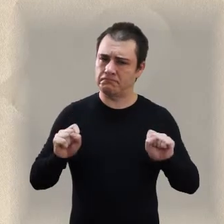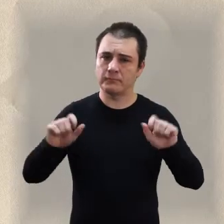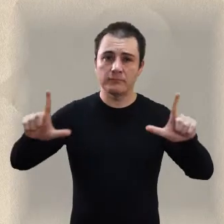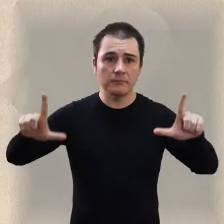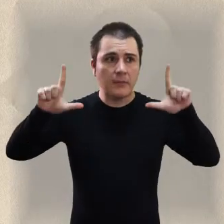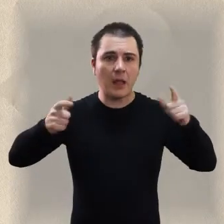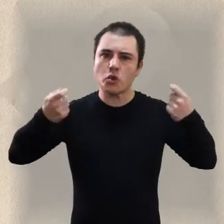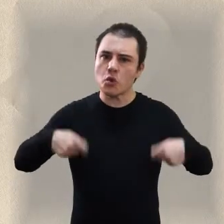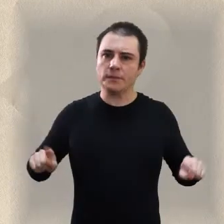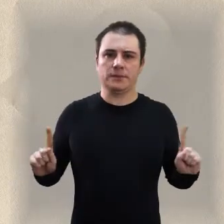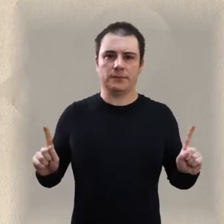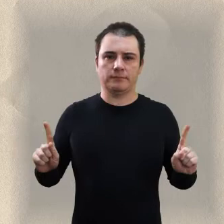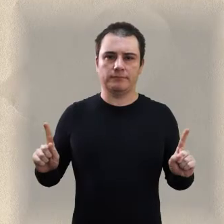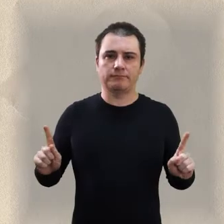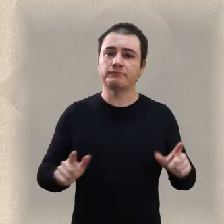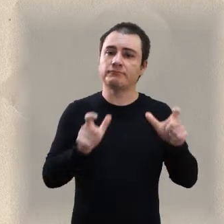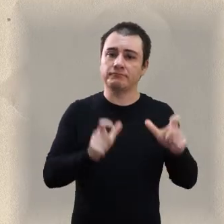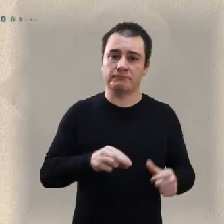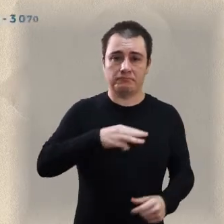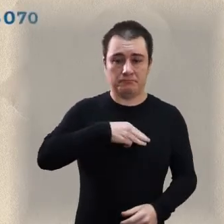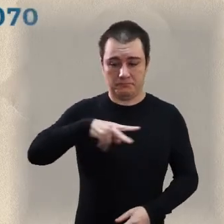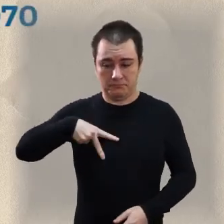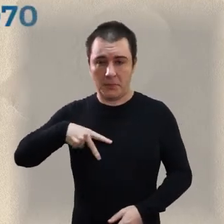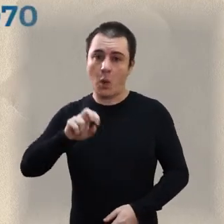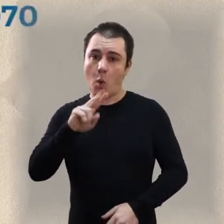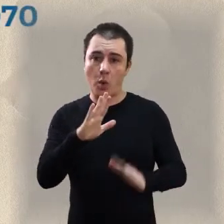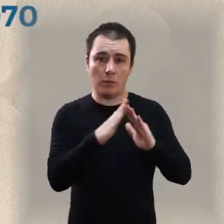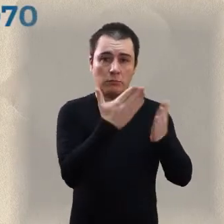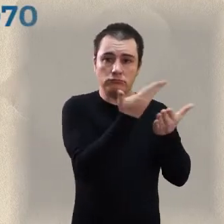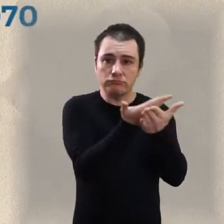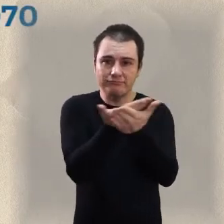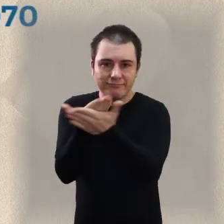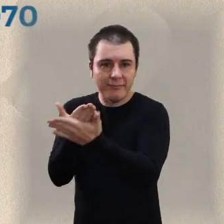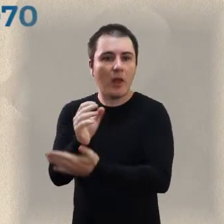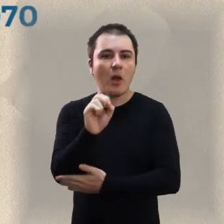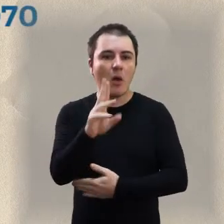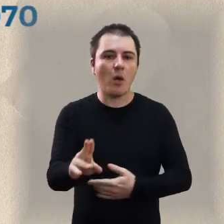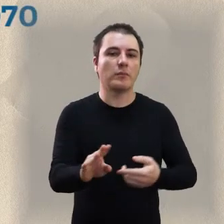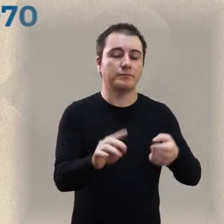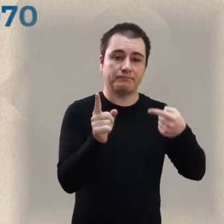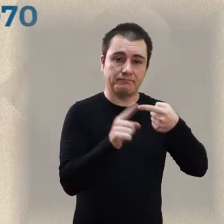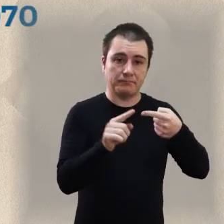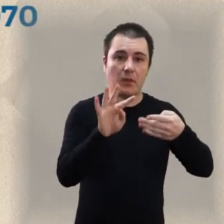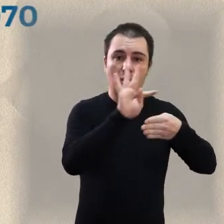não exige identificação e pode ser feita ao Ministério Público, às